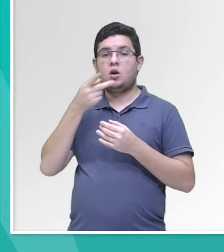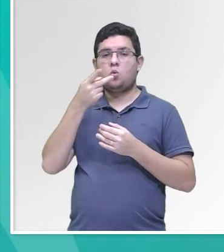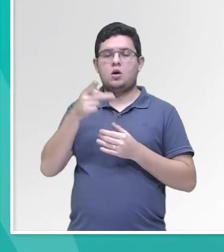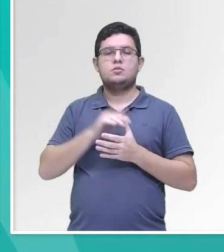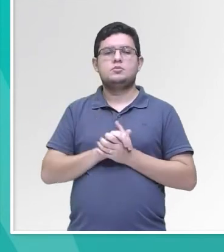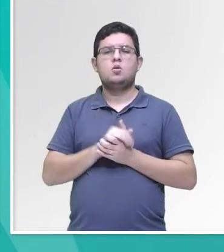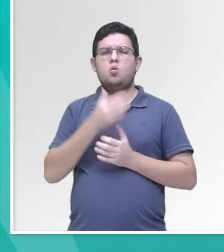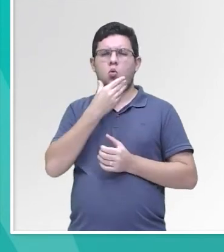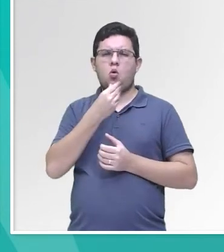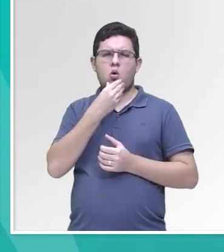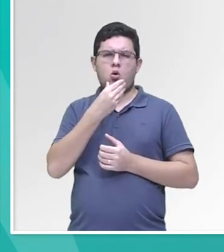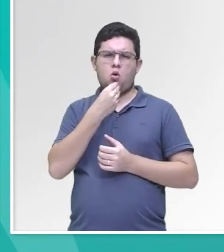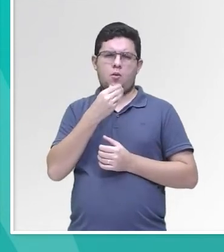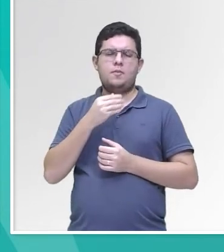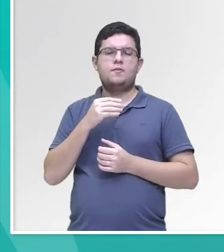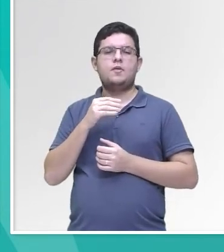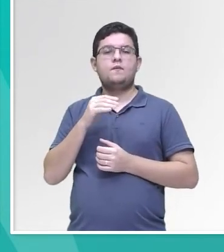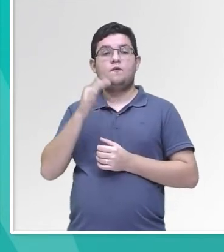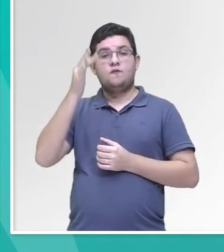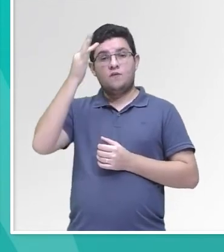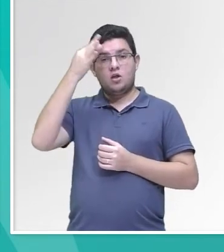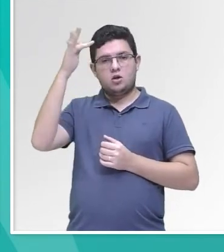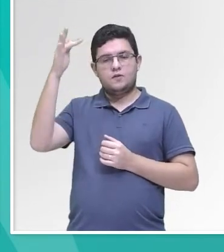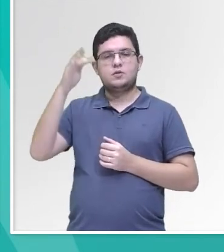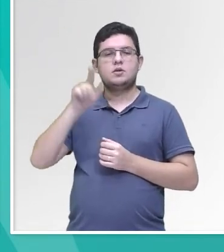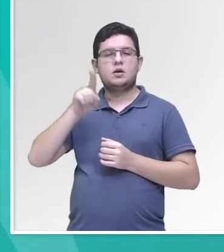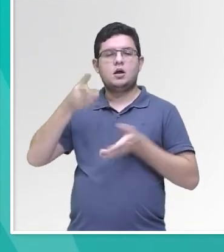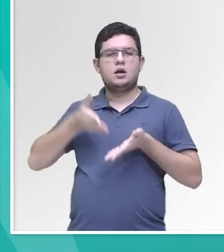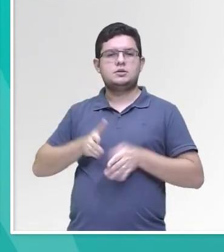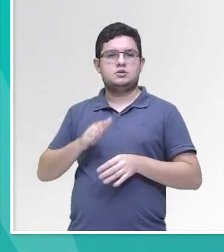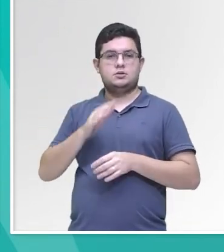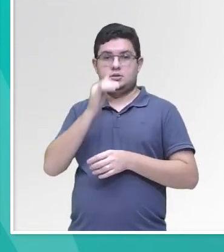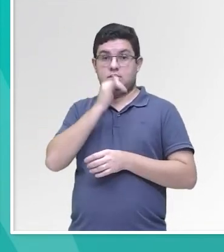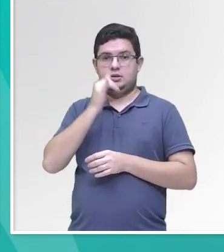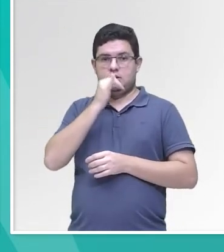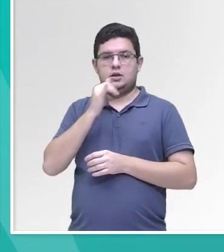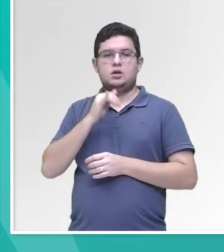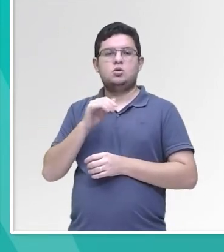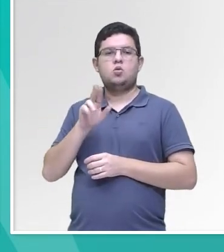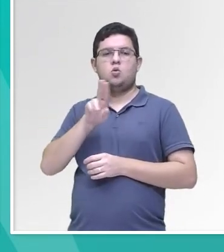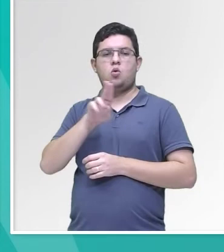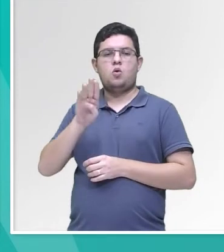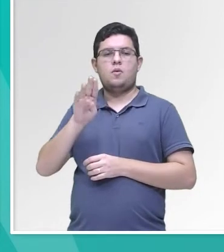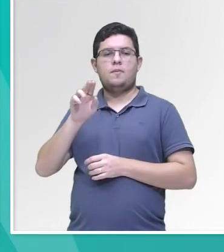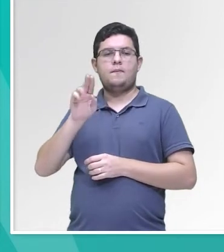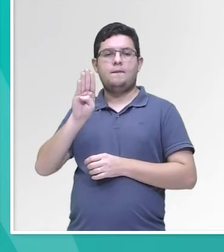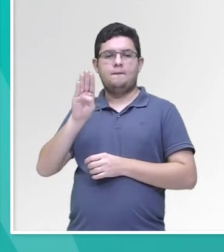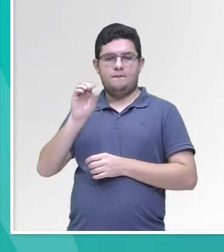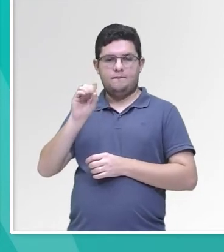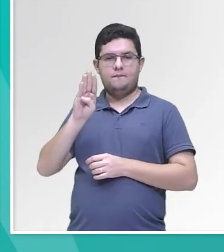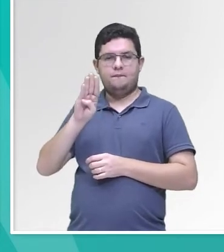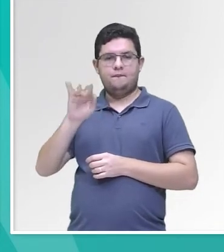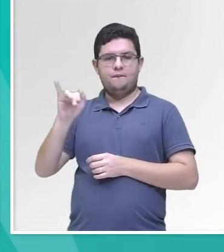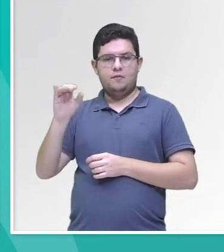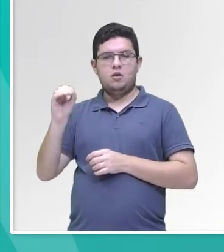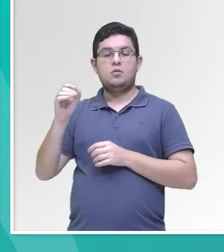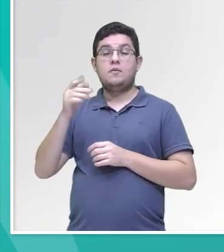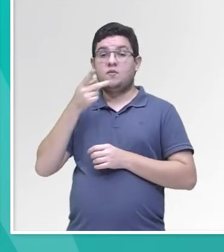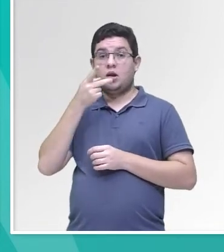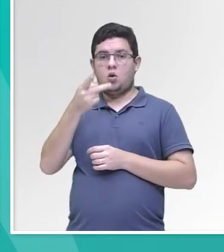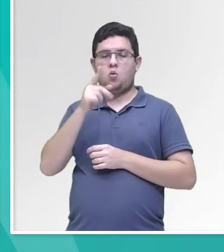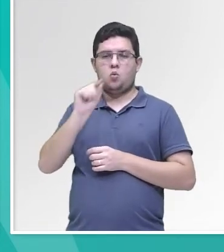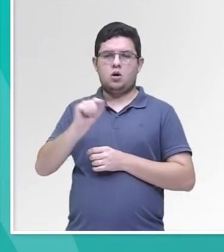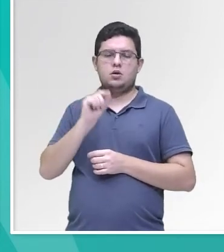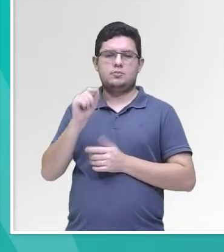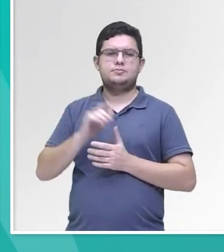filósofo italiano Norberto Bobbio, essa pessoa gostava de filosofia, hein? Usou vários filósofos, afirma que a